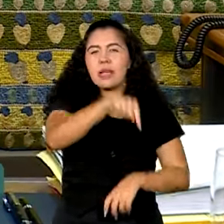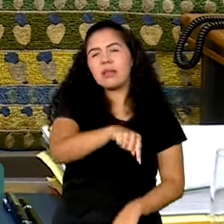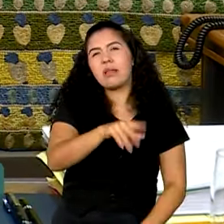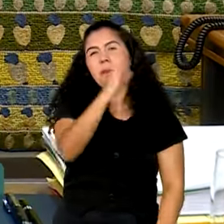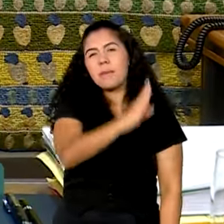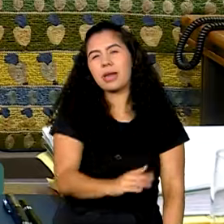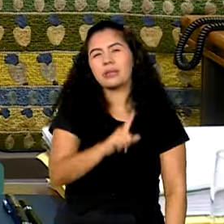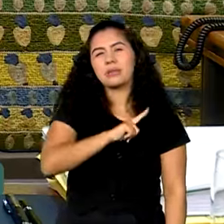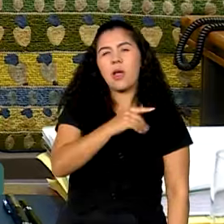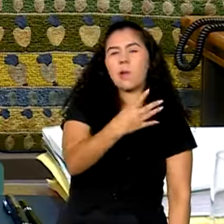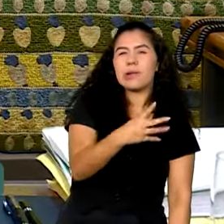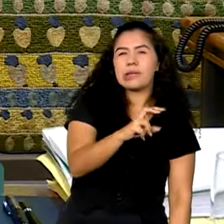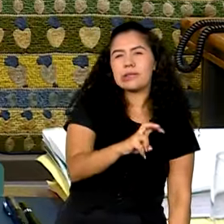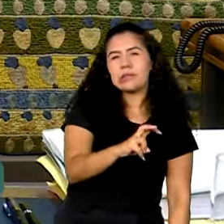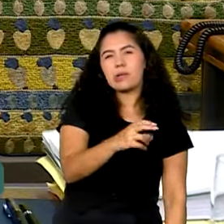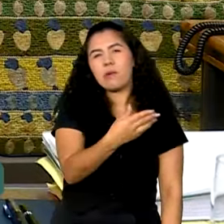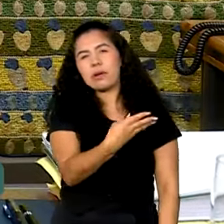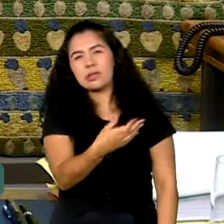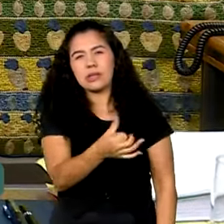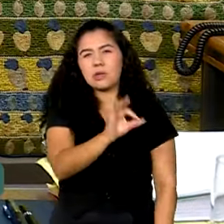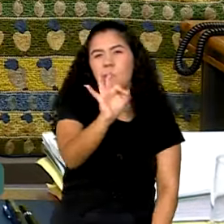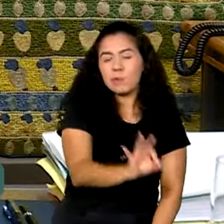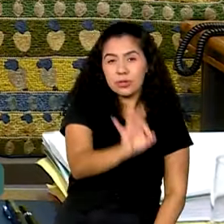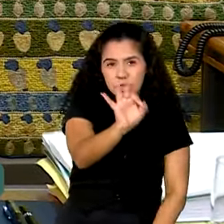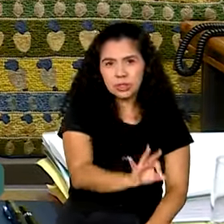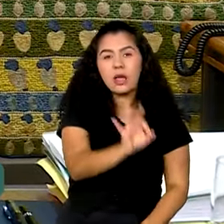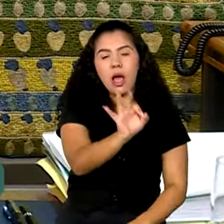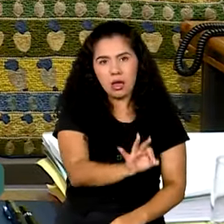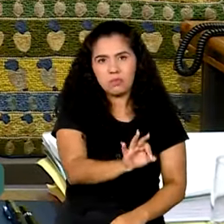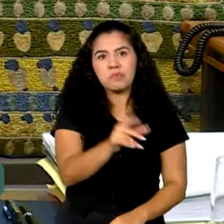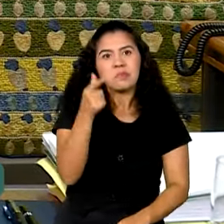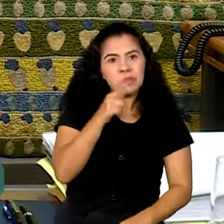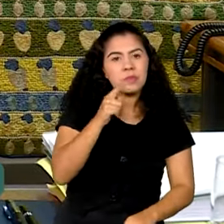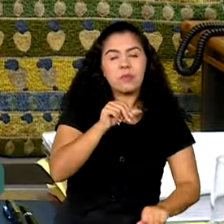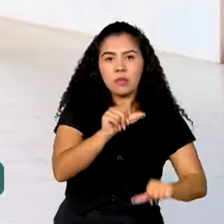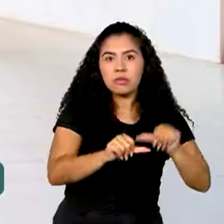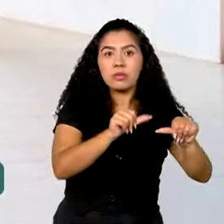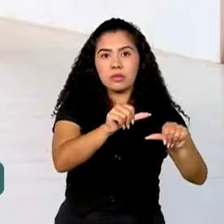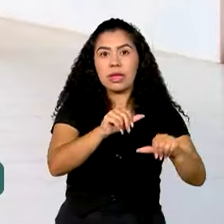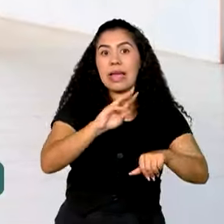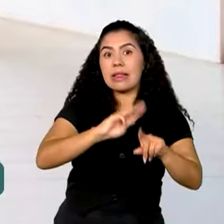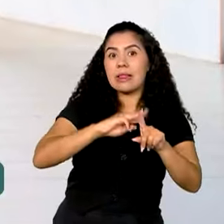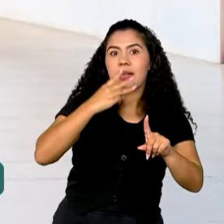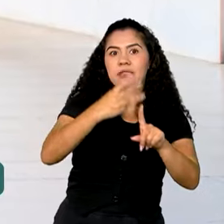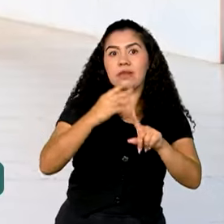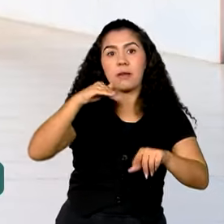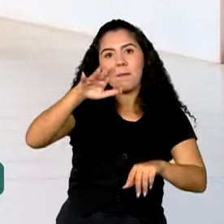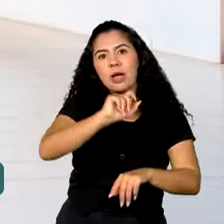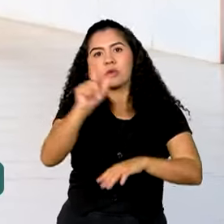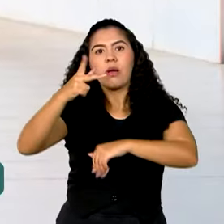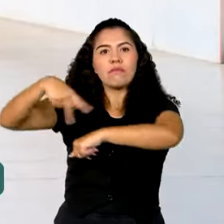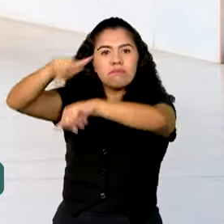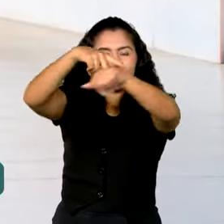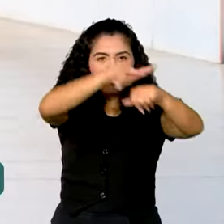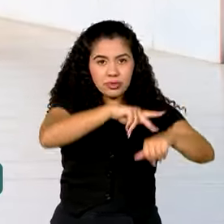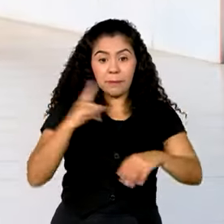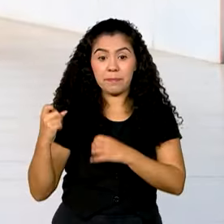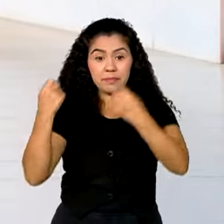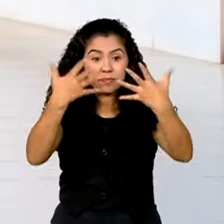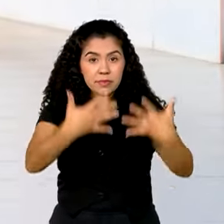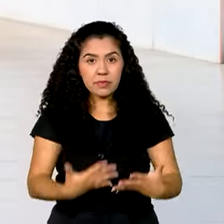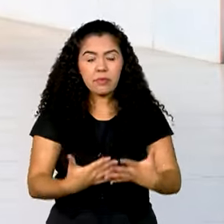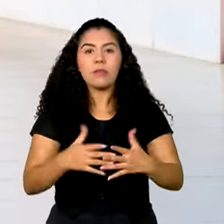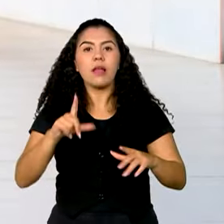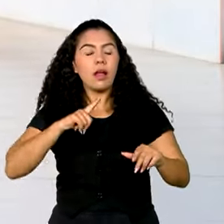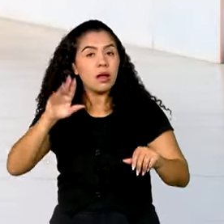45, 46% de renováveis no geral, que é mais ou menos 3 vezes a média mundial. O dinheiro está no centro quando se fala em acabar